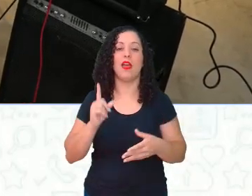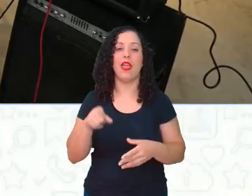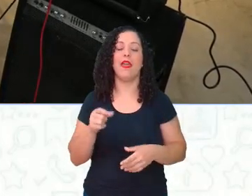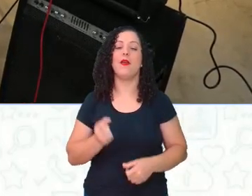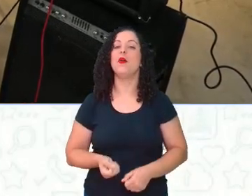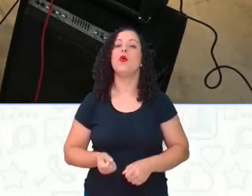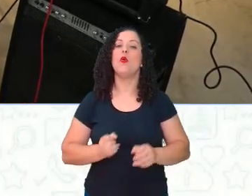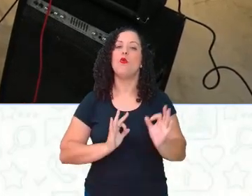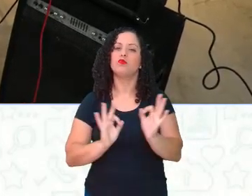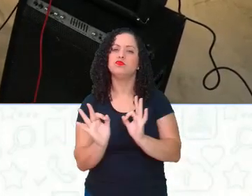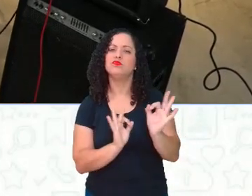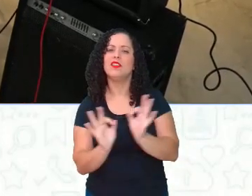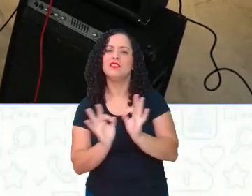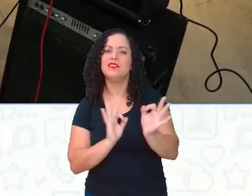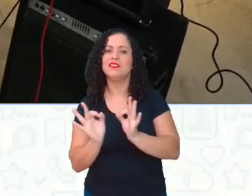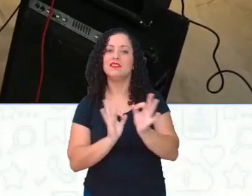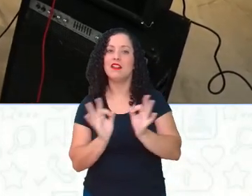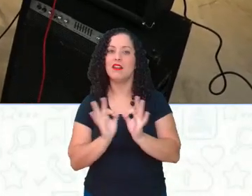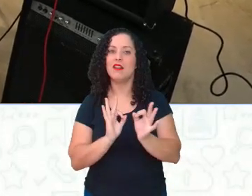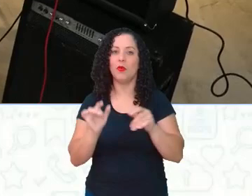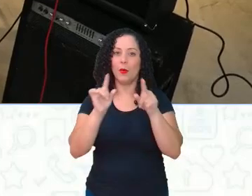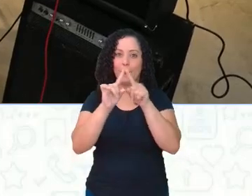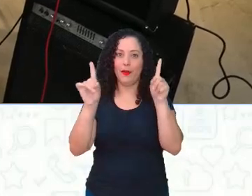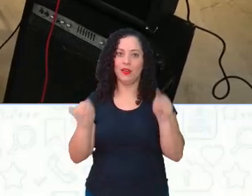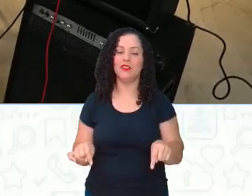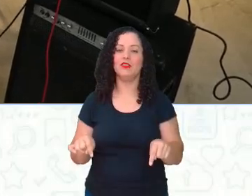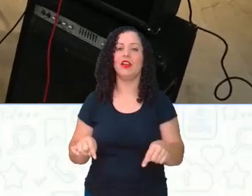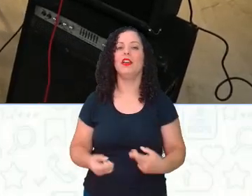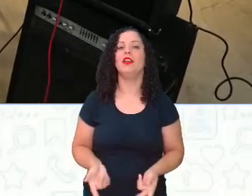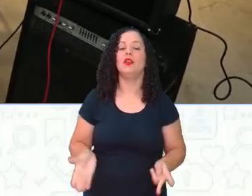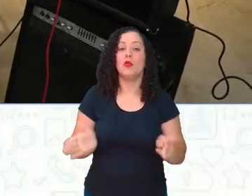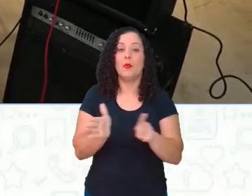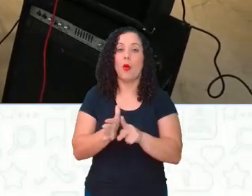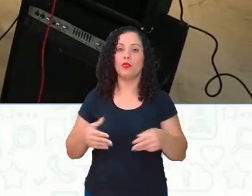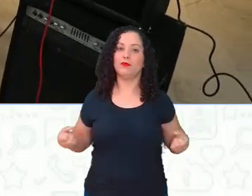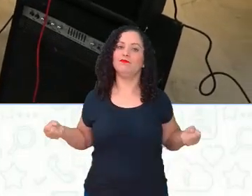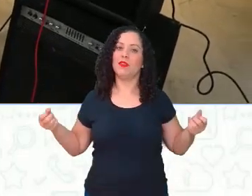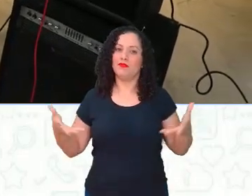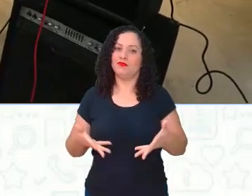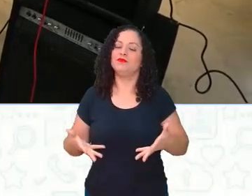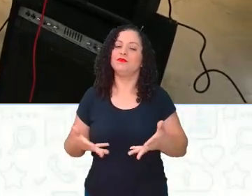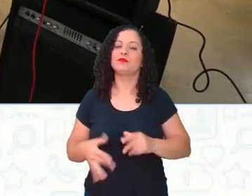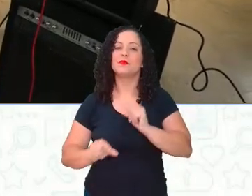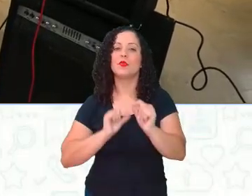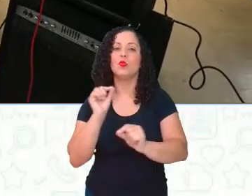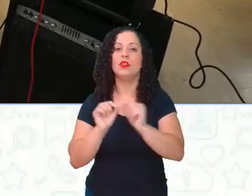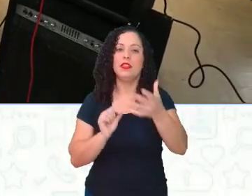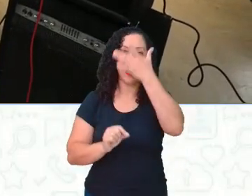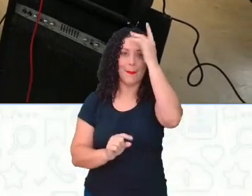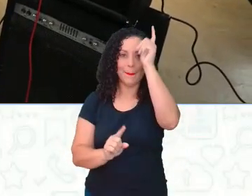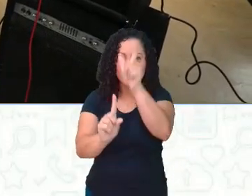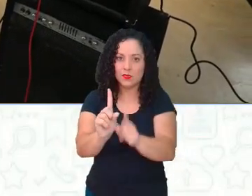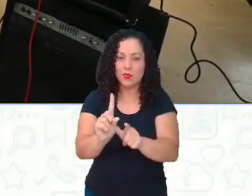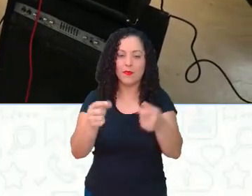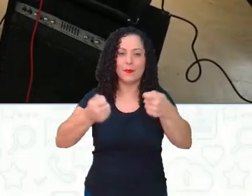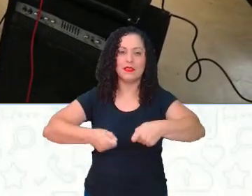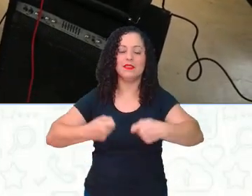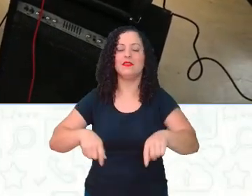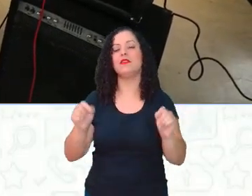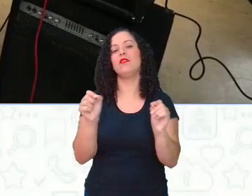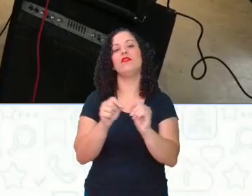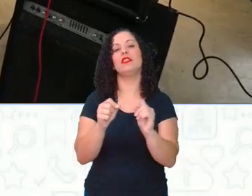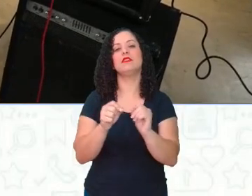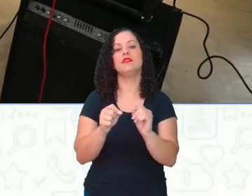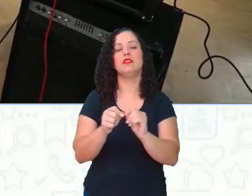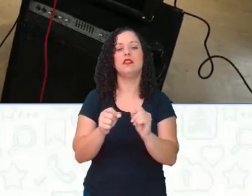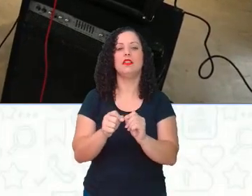de performance, né? Porque é aquela atividade que o músico precisa fazer